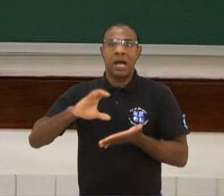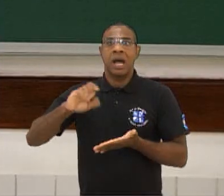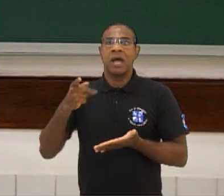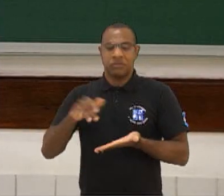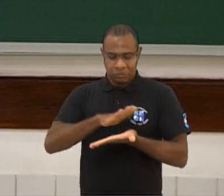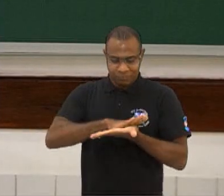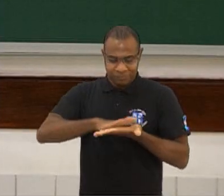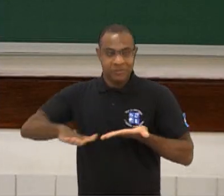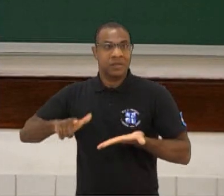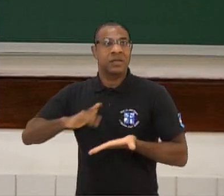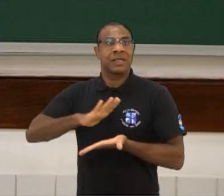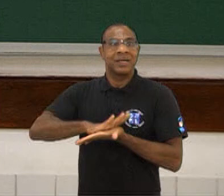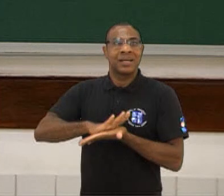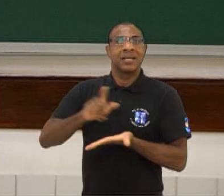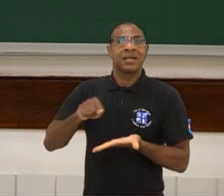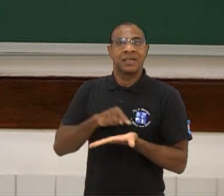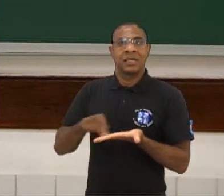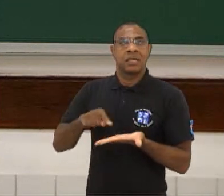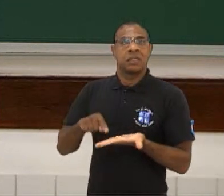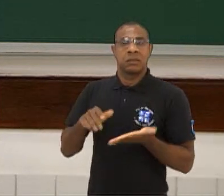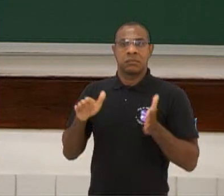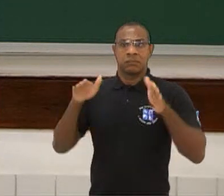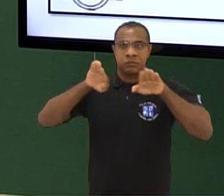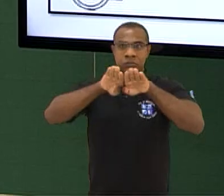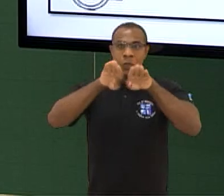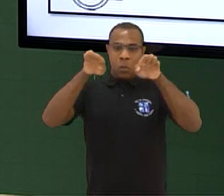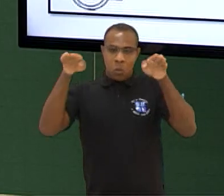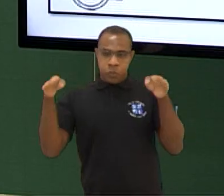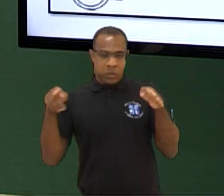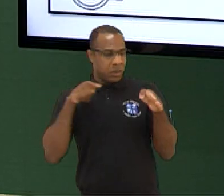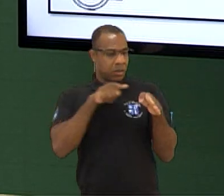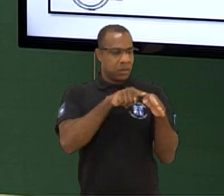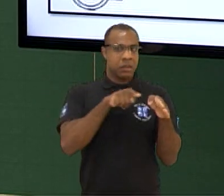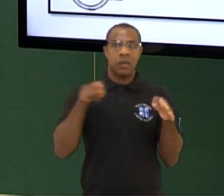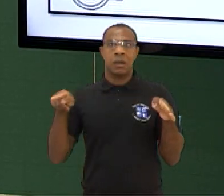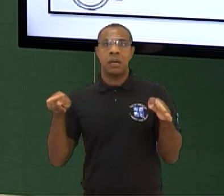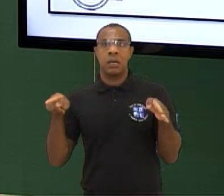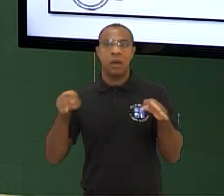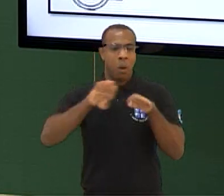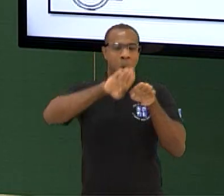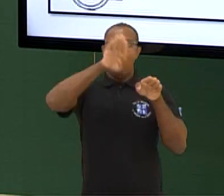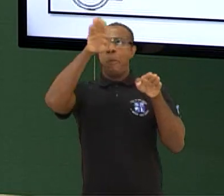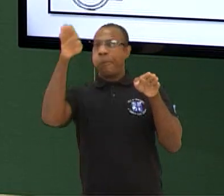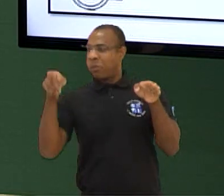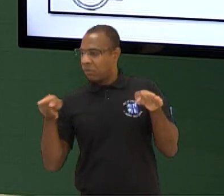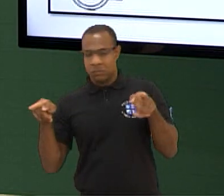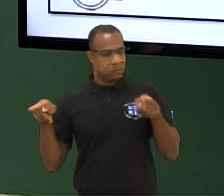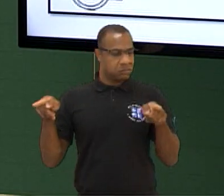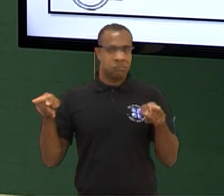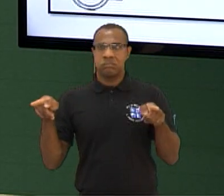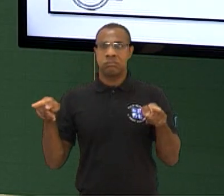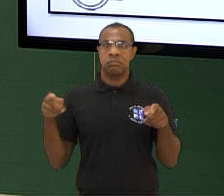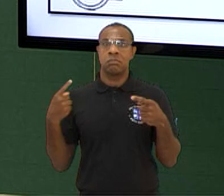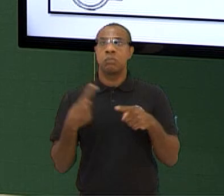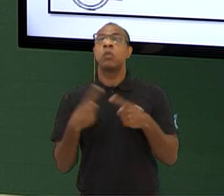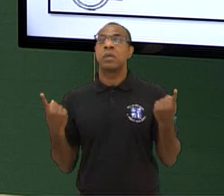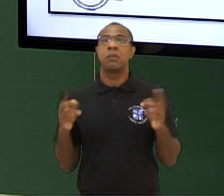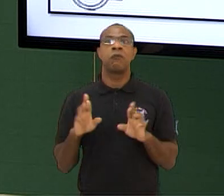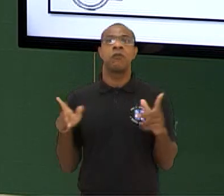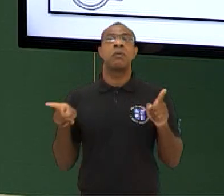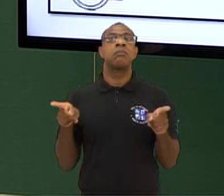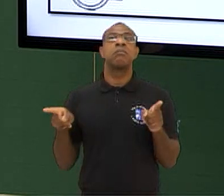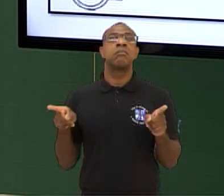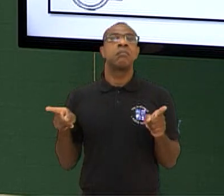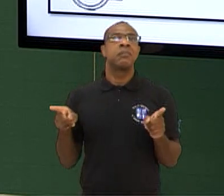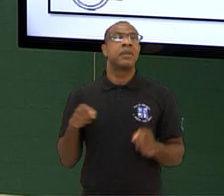uma tração dianteira ou traseira, né? E por que esse diferencial, né? Eu, por exemplo, estava vendo